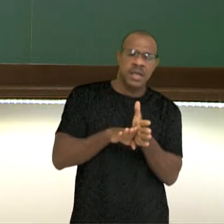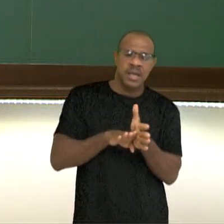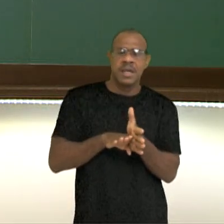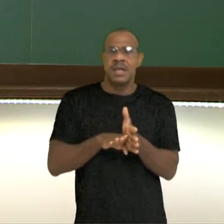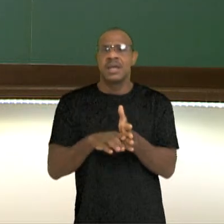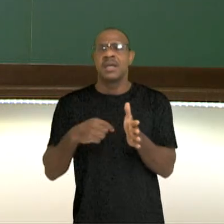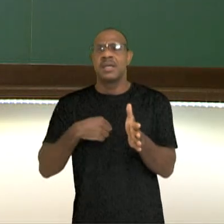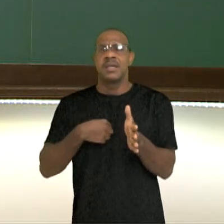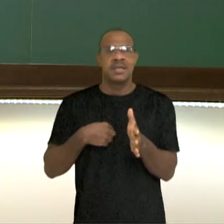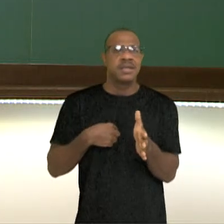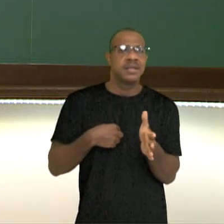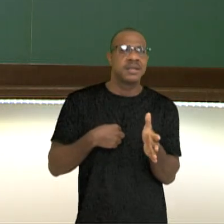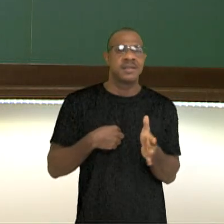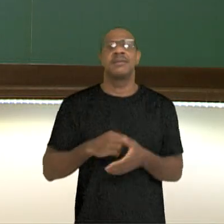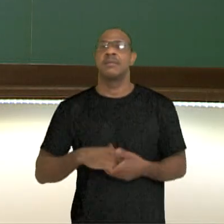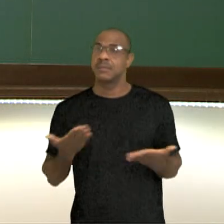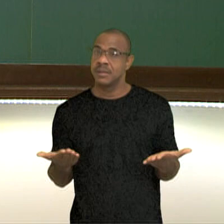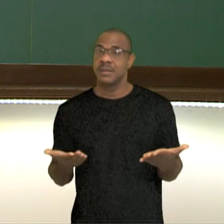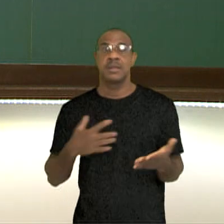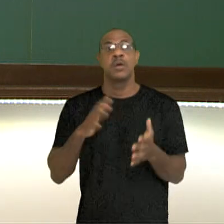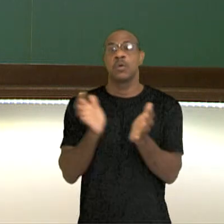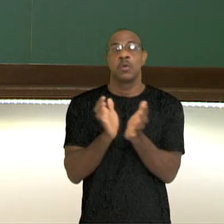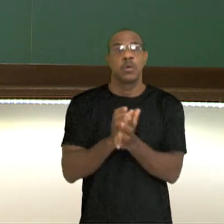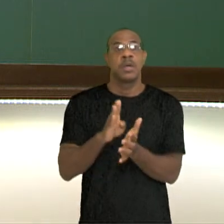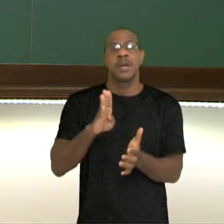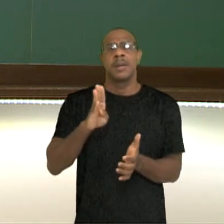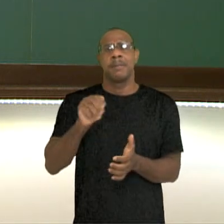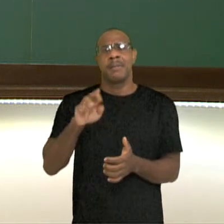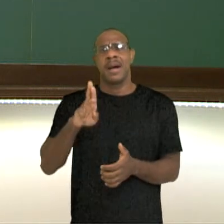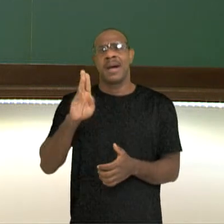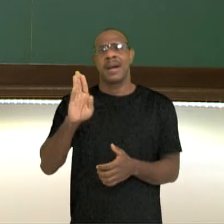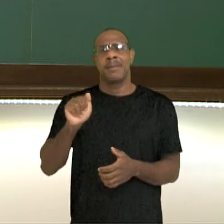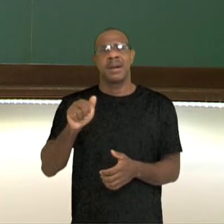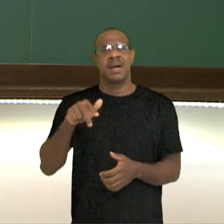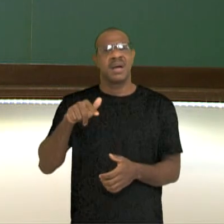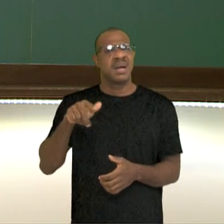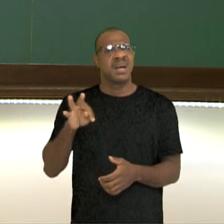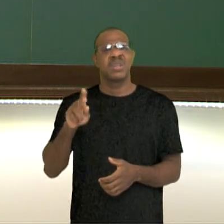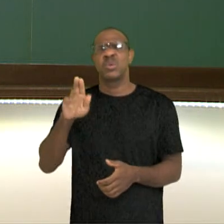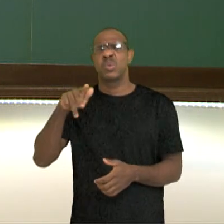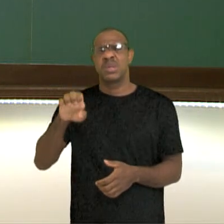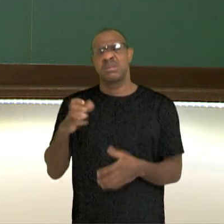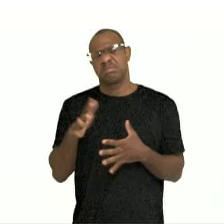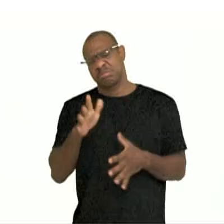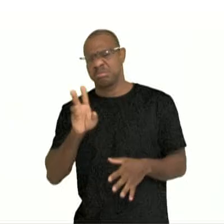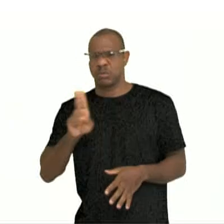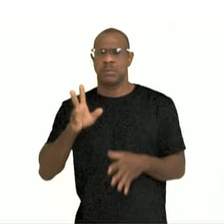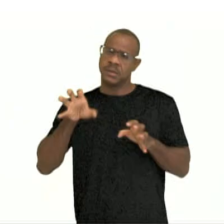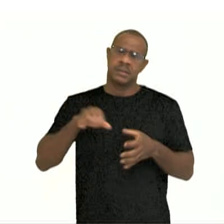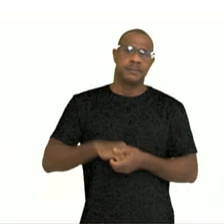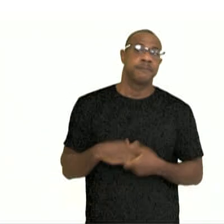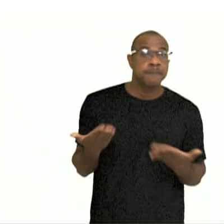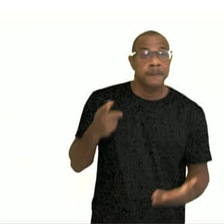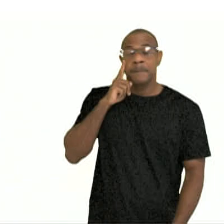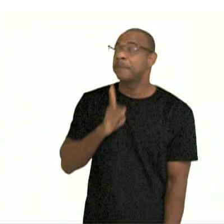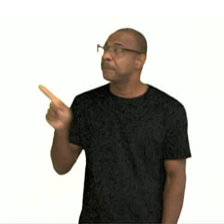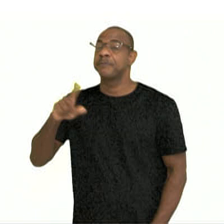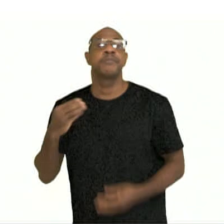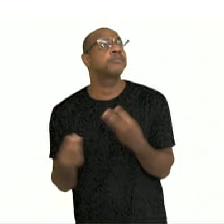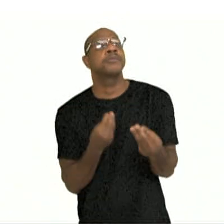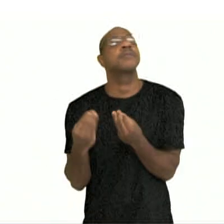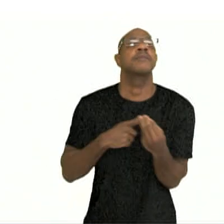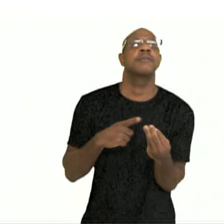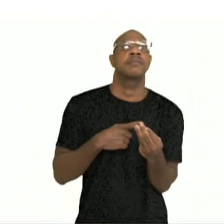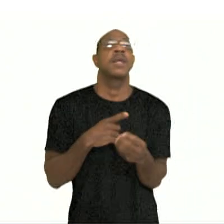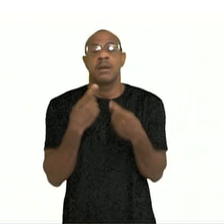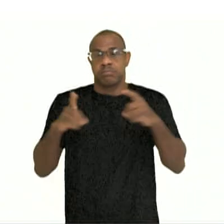cheguei. E isso, essa música é do grupo Barbatux. A experimentação musical e sonora é utilizada até hoje